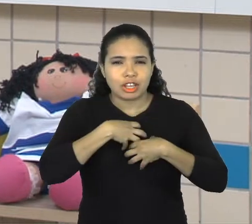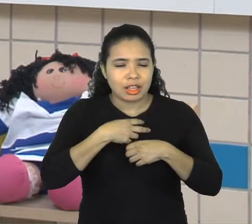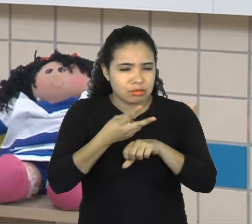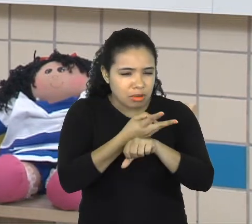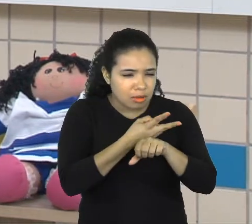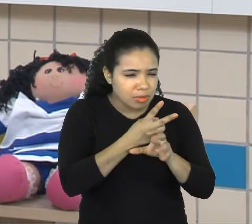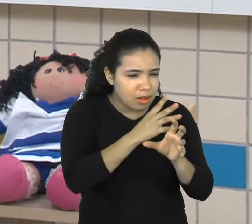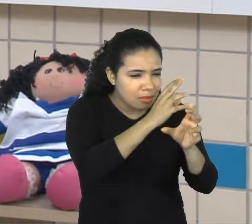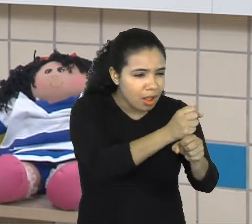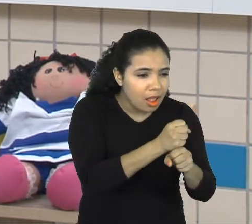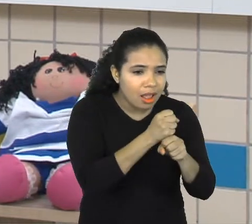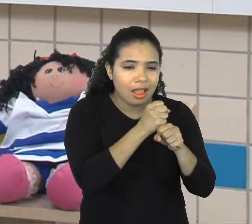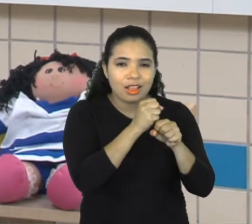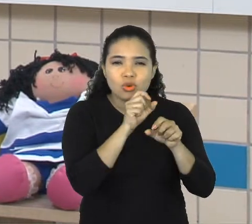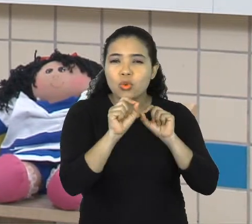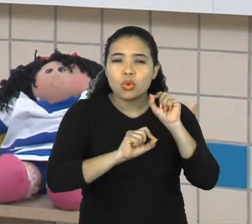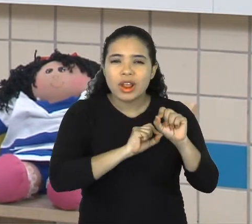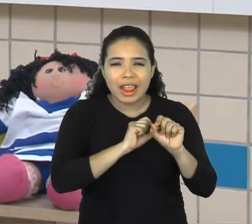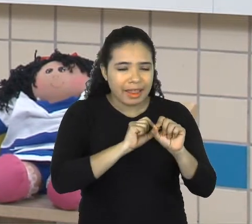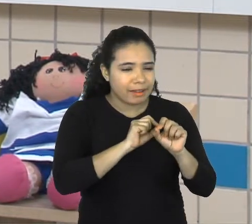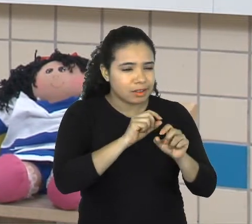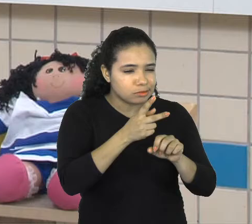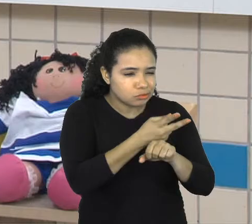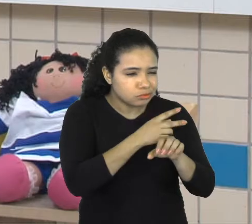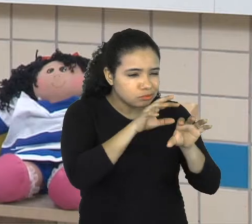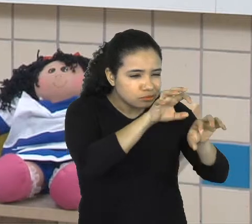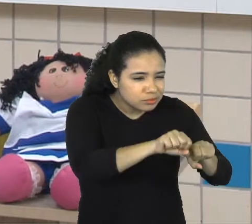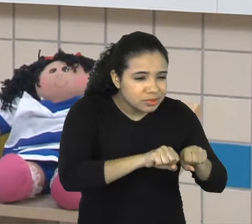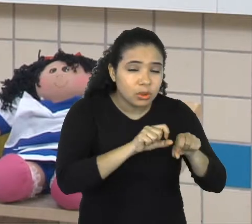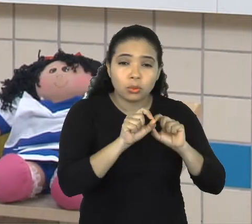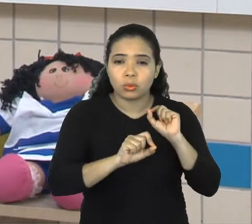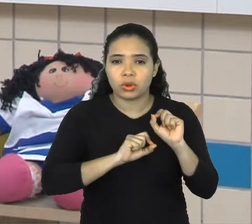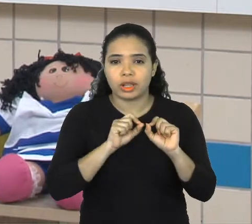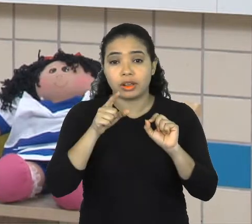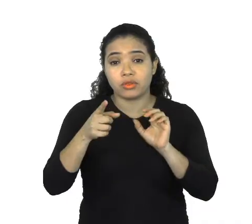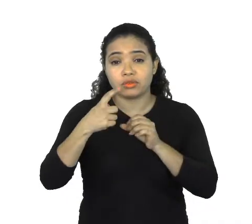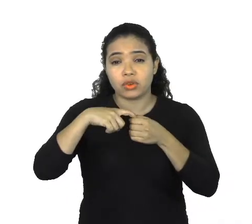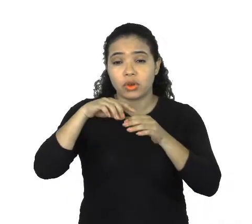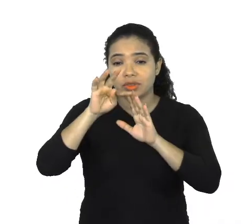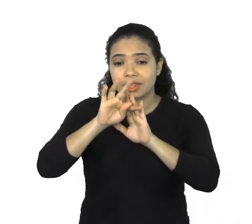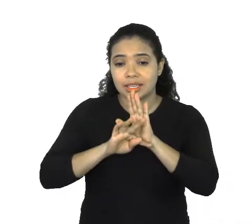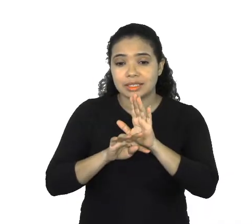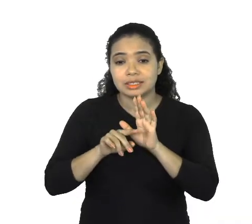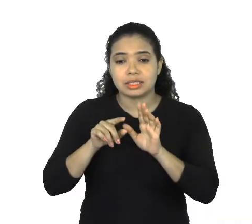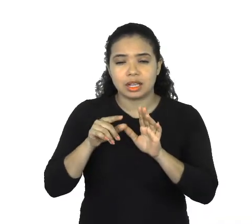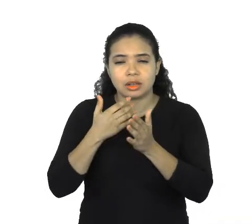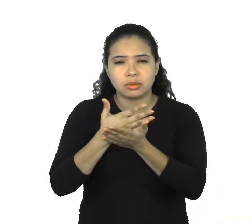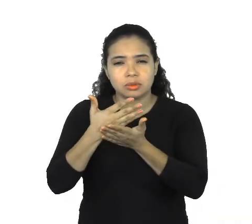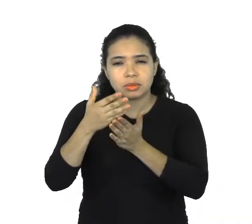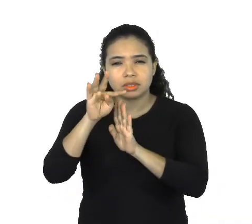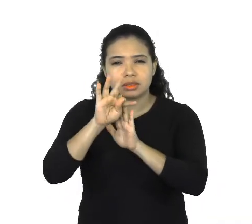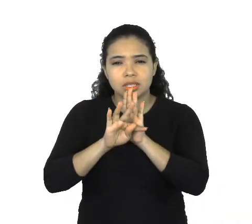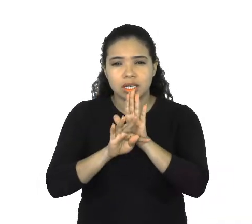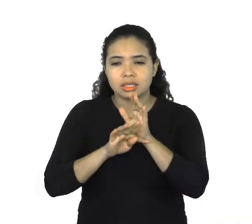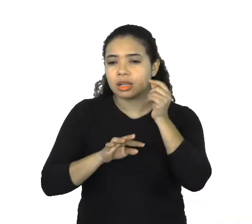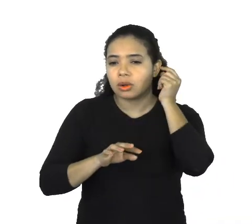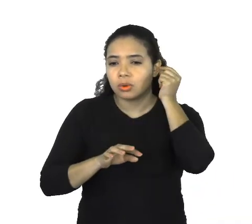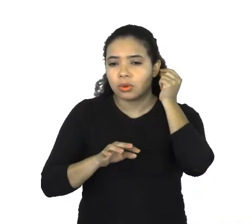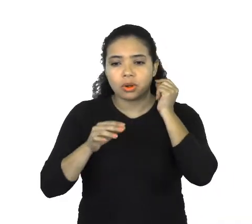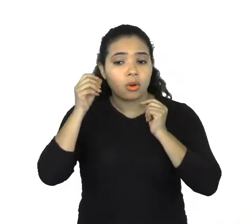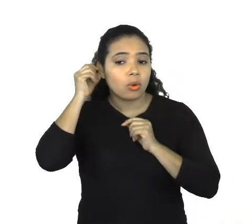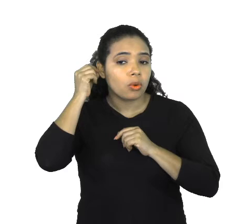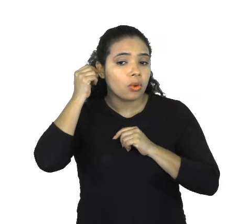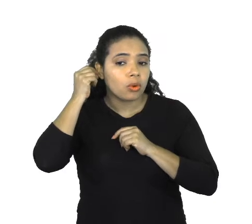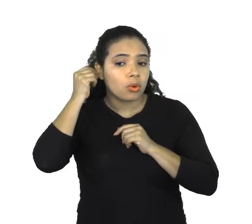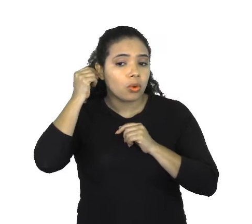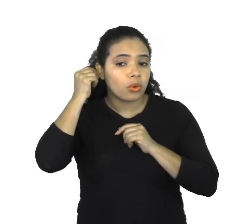quê? Vocês viram o que está escrito no texto? Volta para o texto para vocês verem aí, ó. Lá no início, logo depois da primeira orelhinha, ele fala assim, ó,